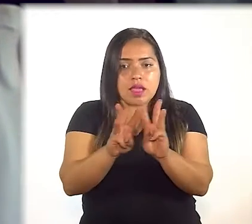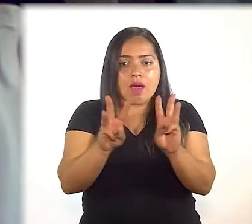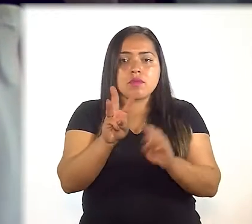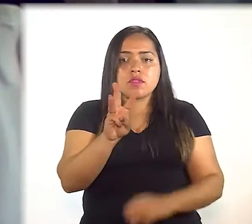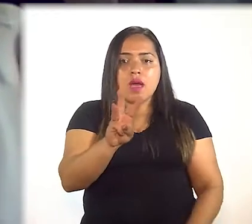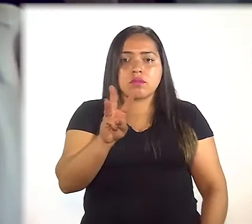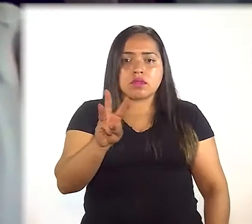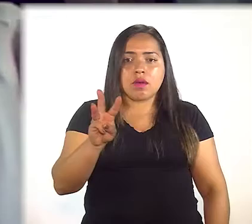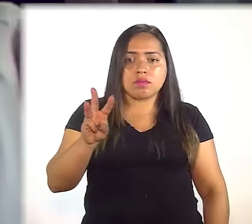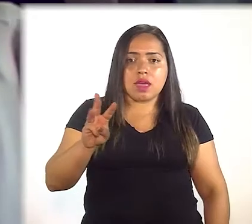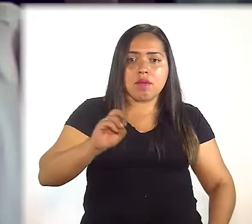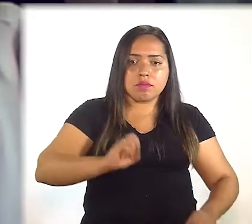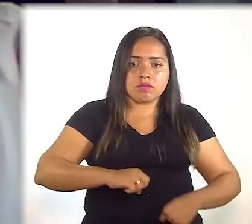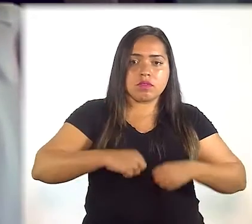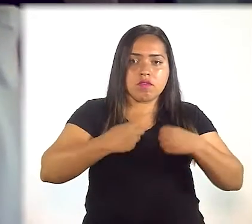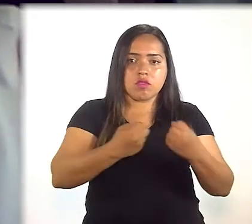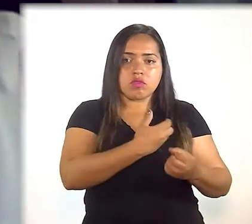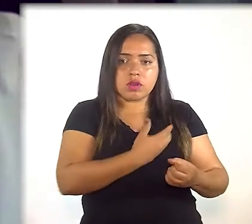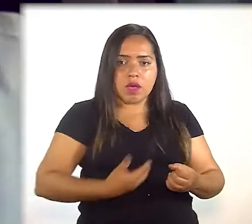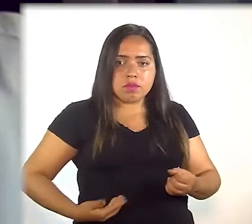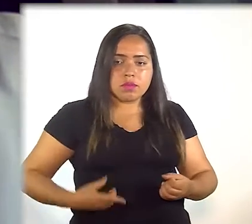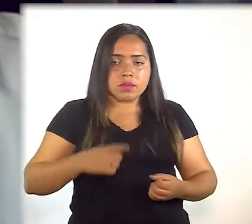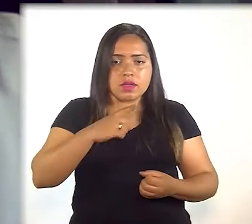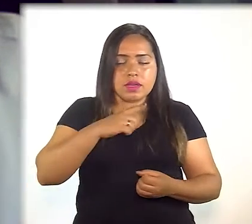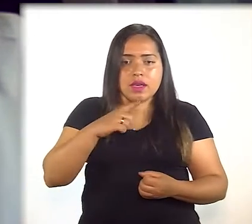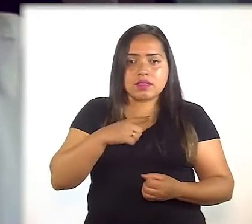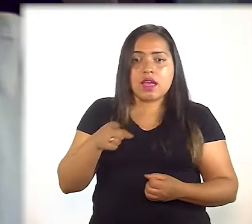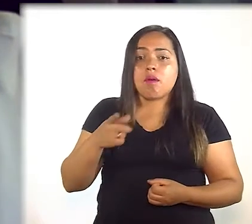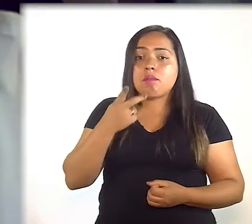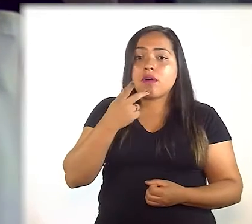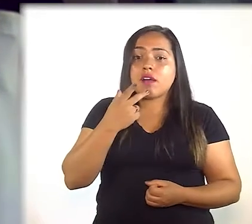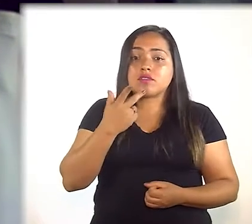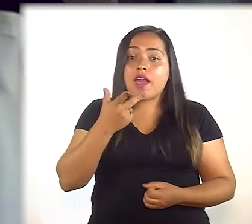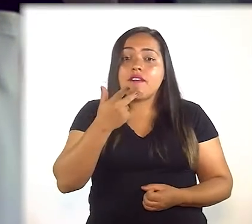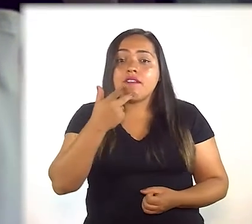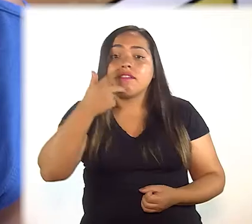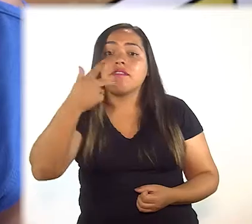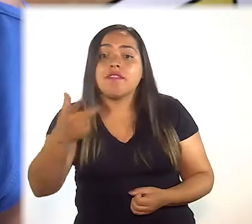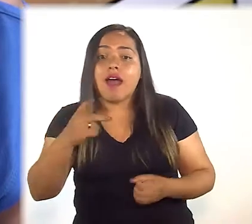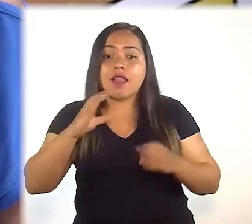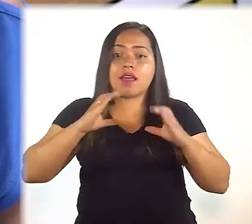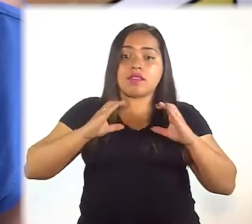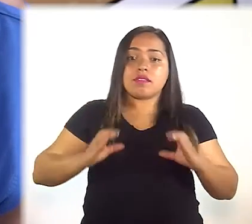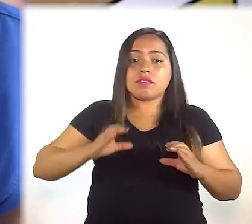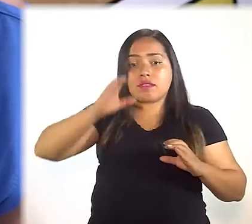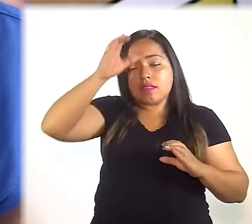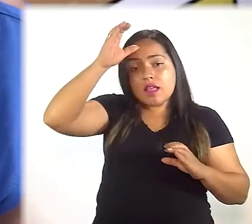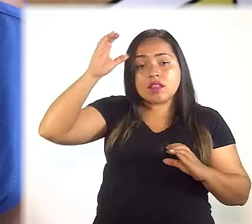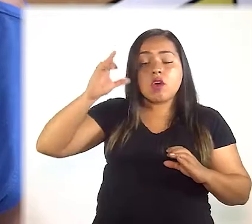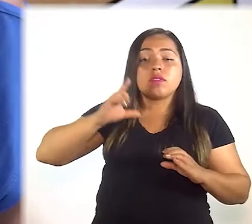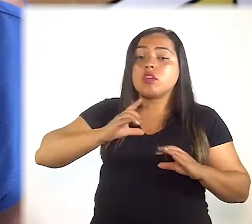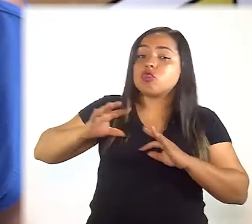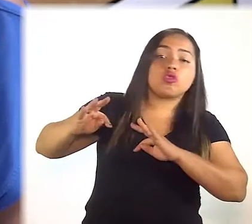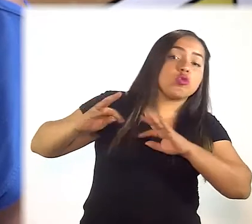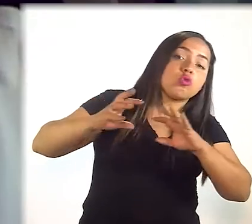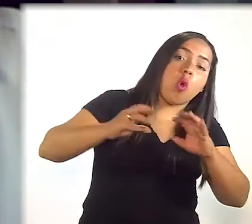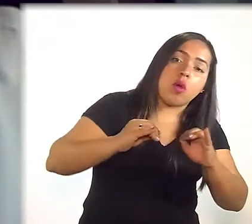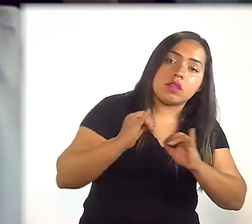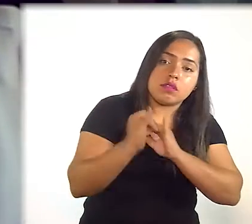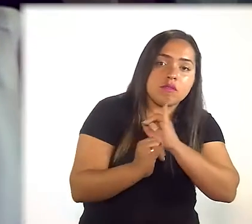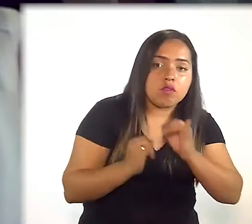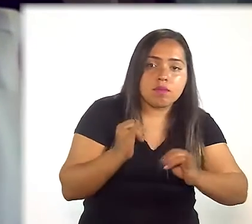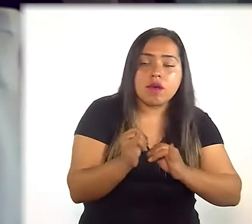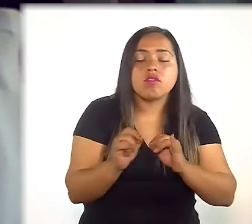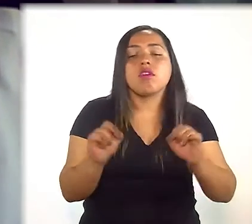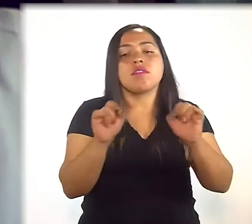ou pelo celular, a pessoa tem que entrar no site da Defensoria Pública, lá tem uma parte para o